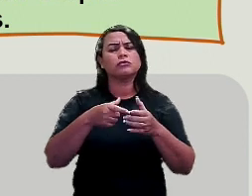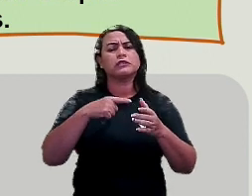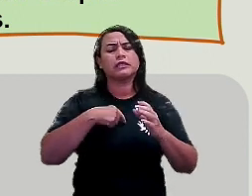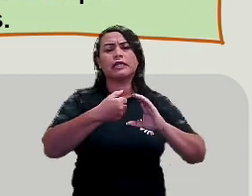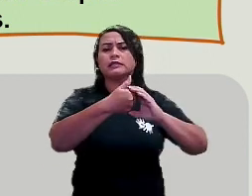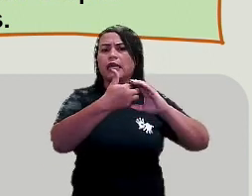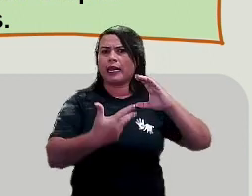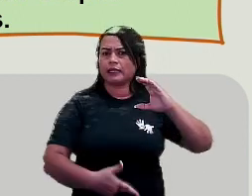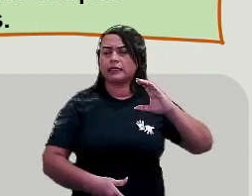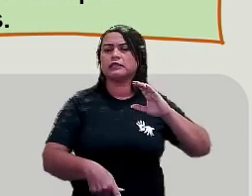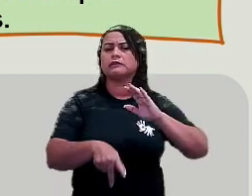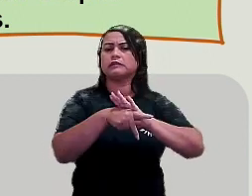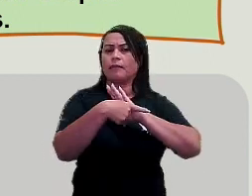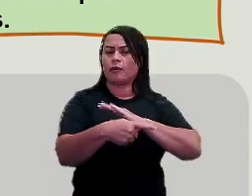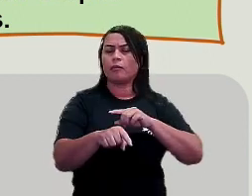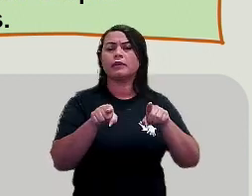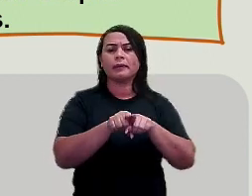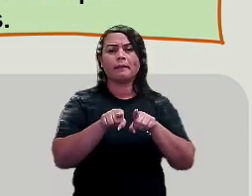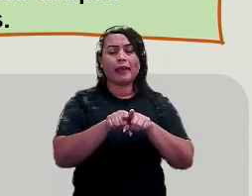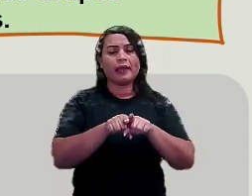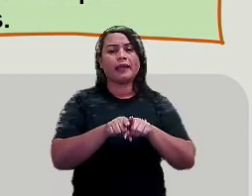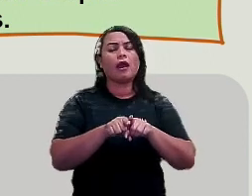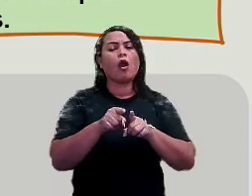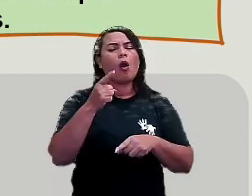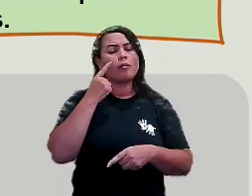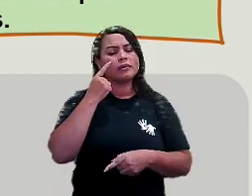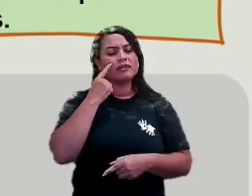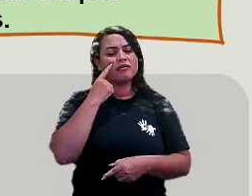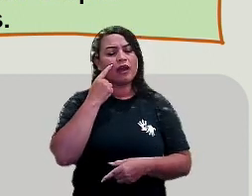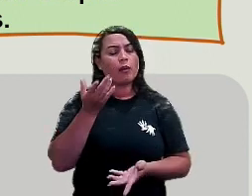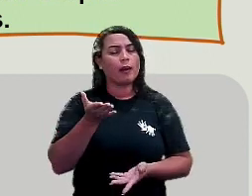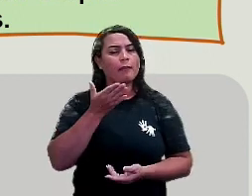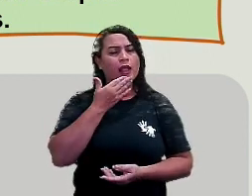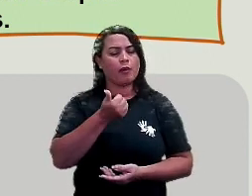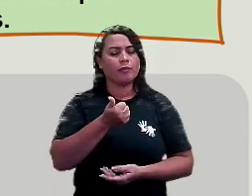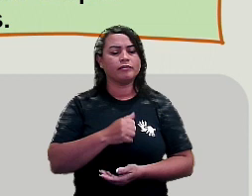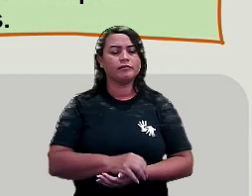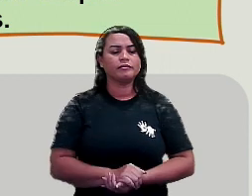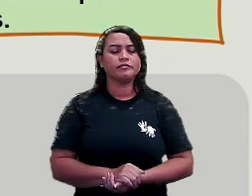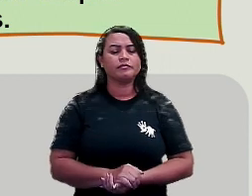características, porém temos características em comum. Vamos compreender melhor?